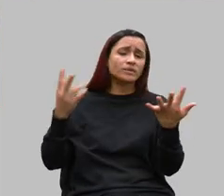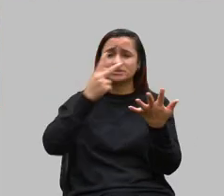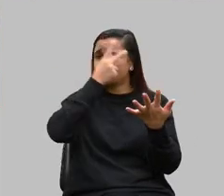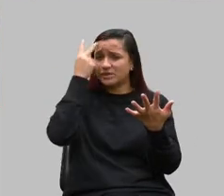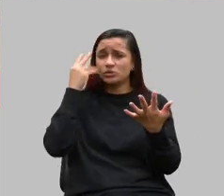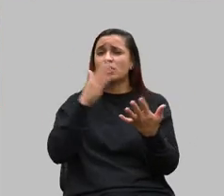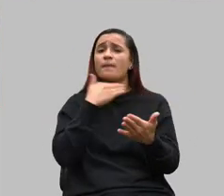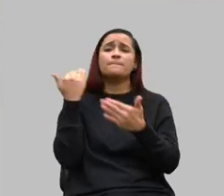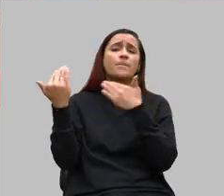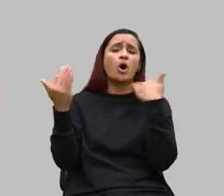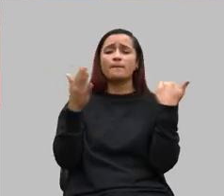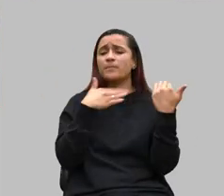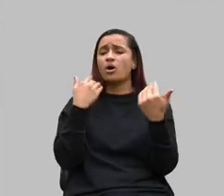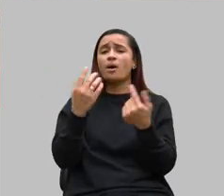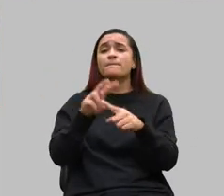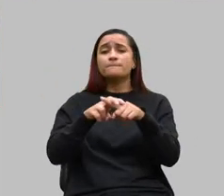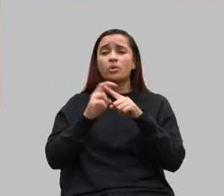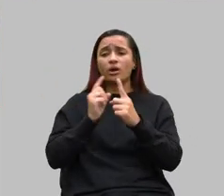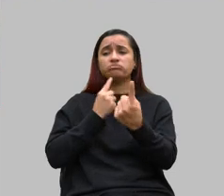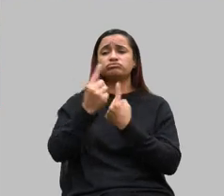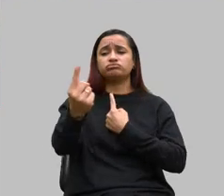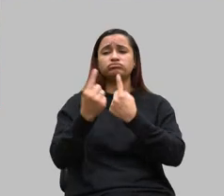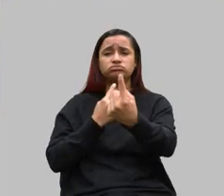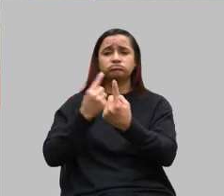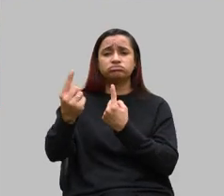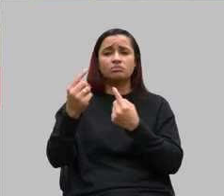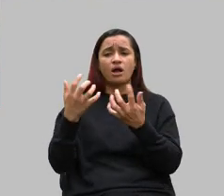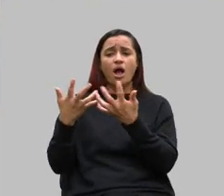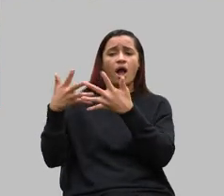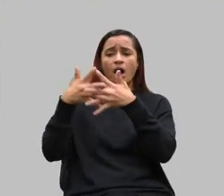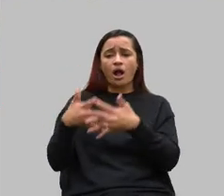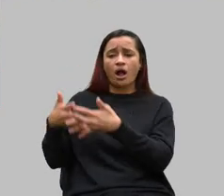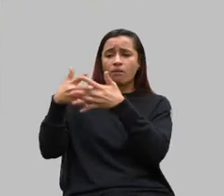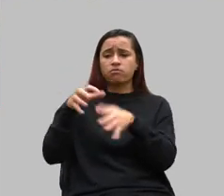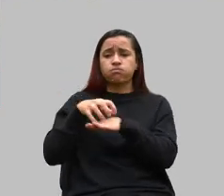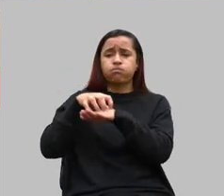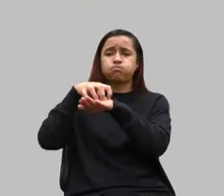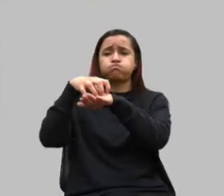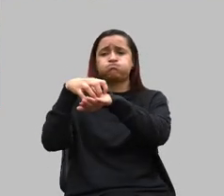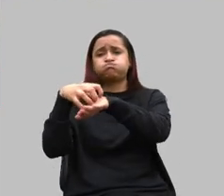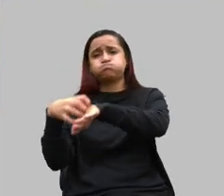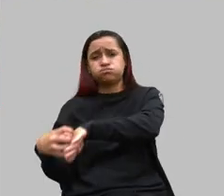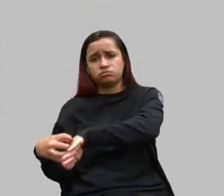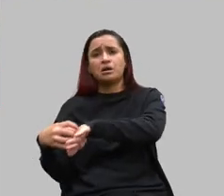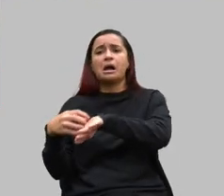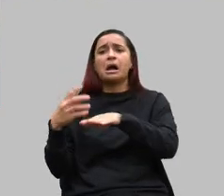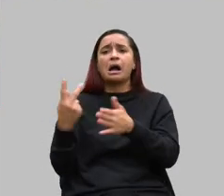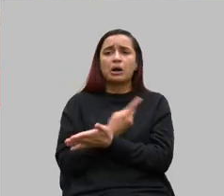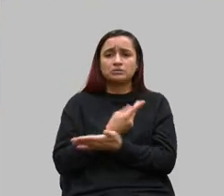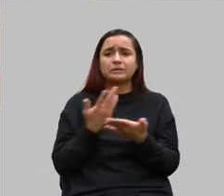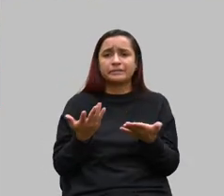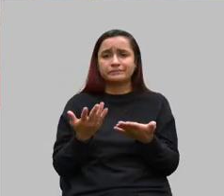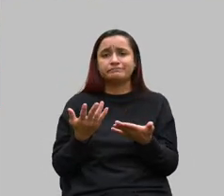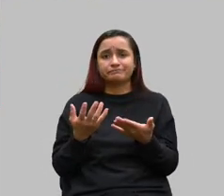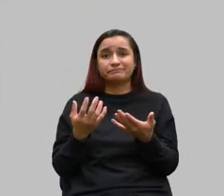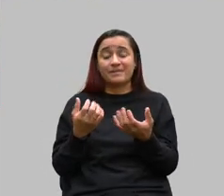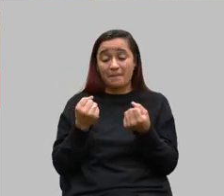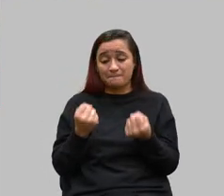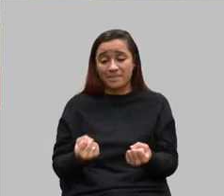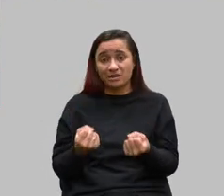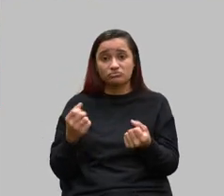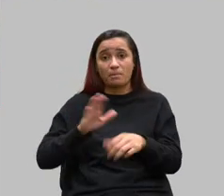por por excesso de cargas que deveriam estar nas ferrovias estão nas rodovias Esse é o maior ônus fora o ônus